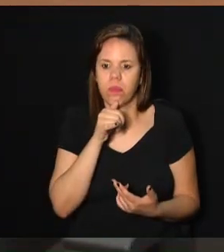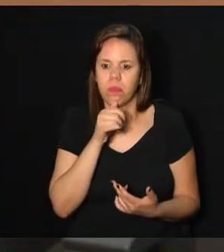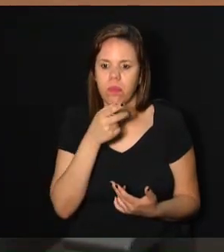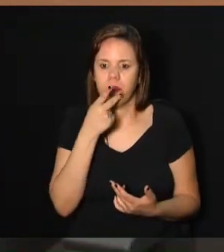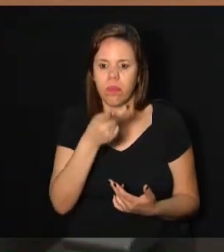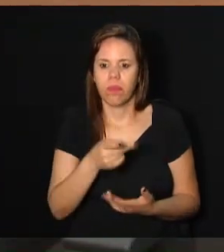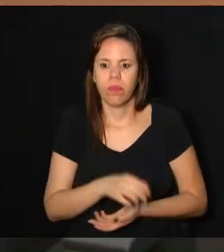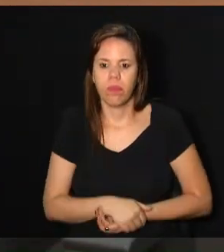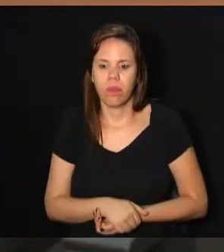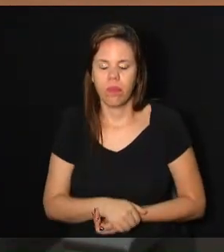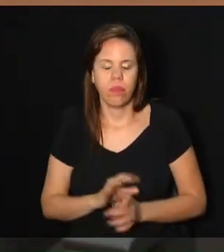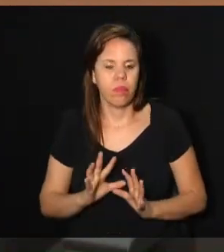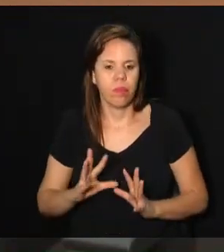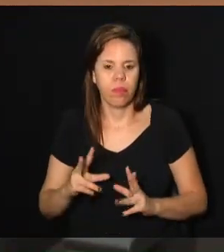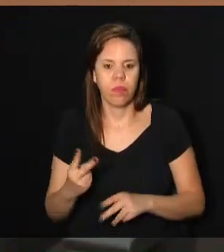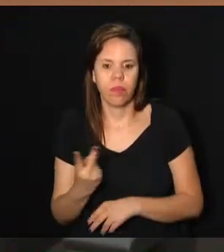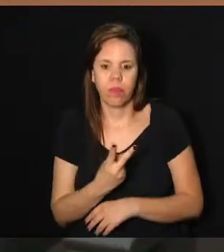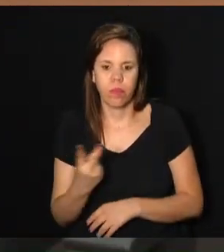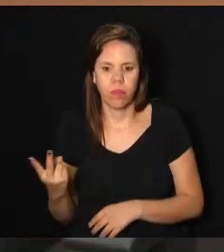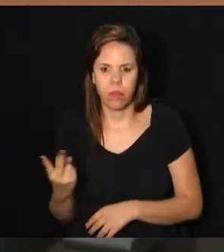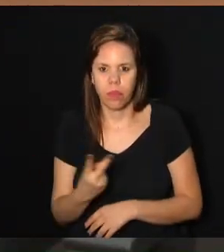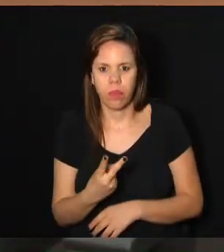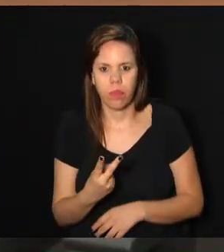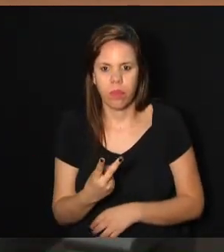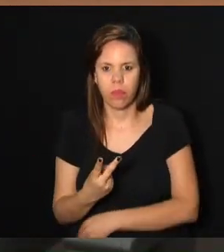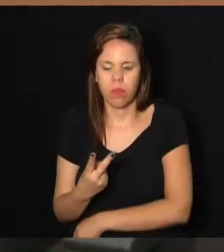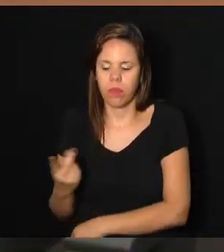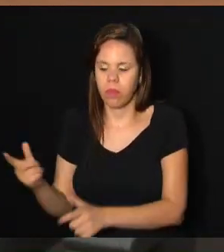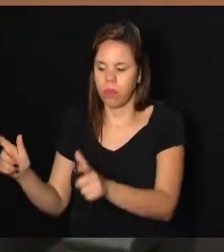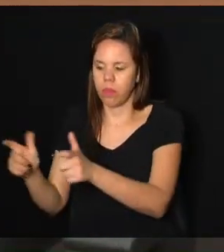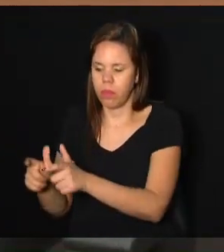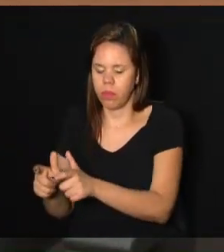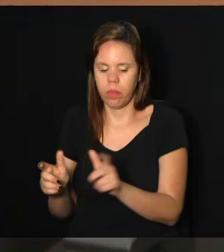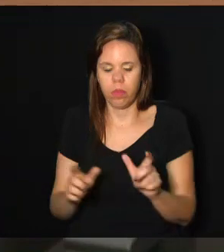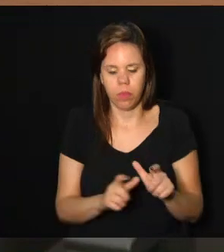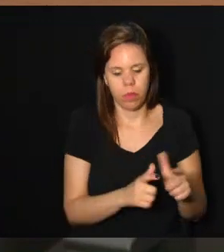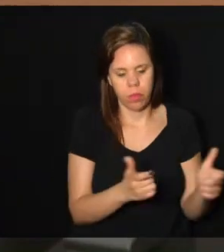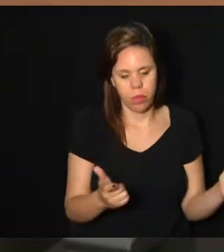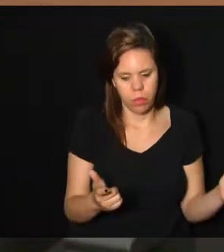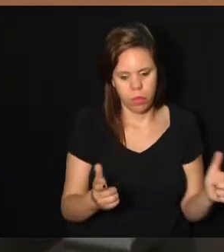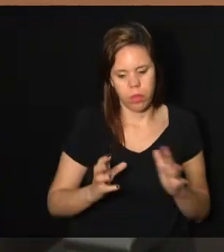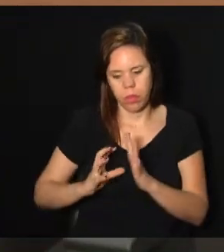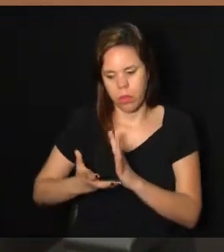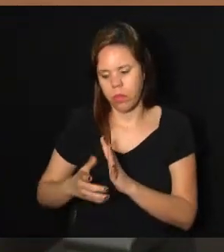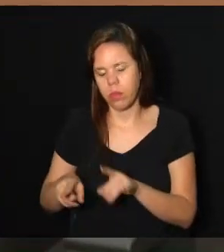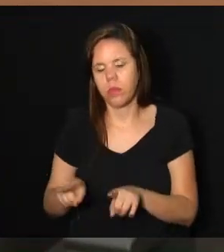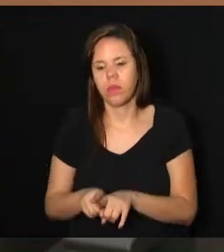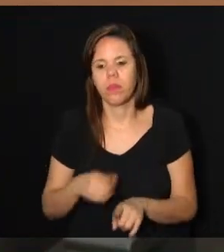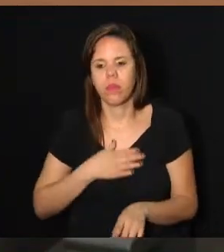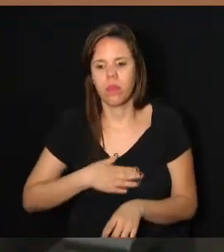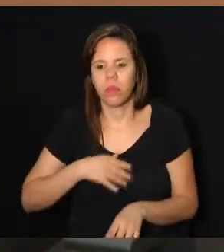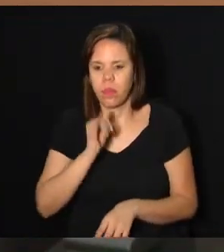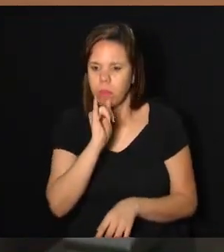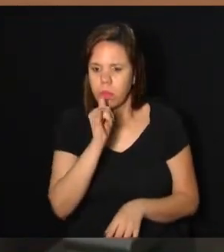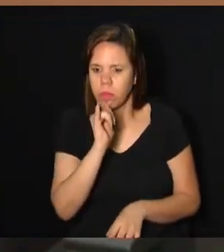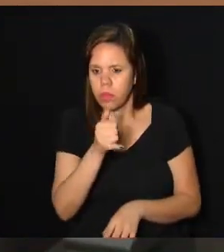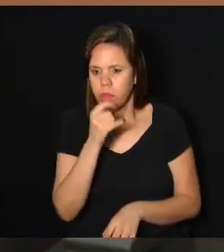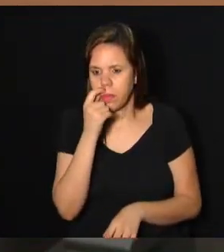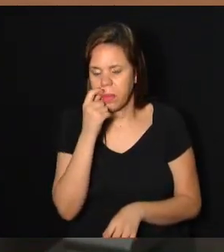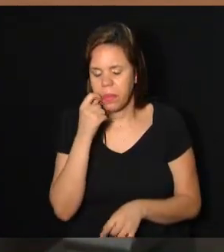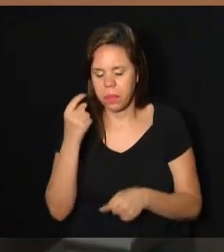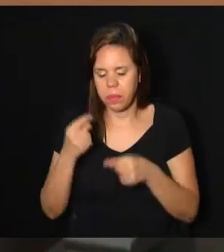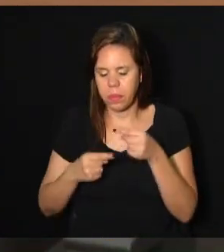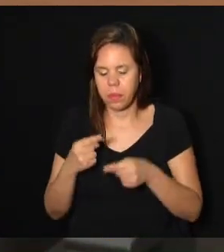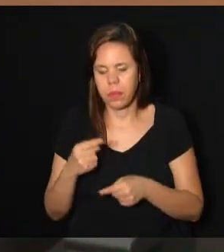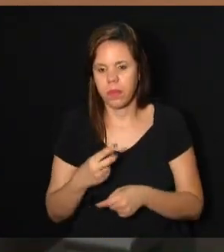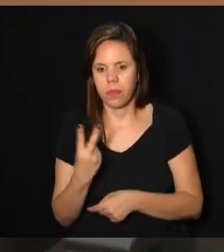falando, todos os dois vão estar, tanto a minoria como a maioria, Mariana, é isso que eu gostaria de estar discutindo,